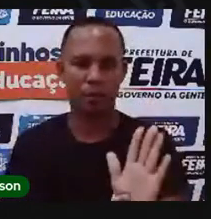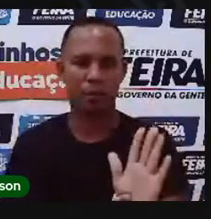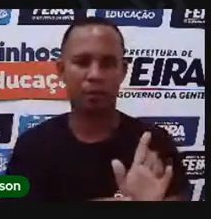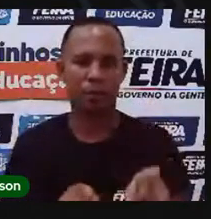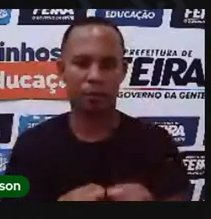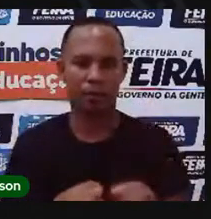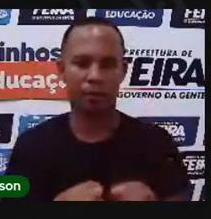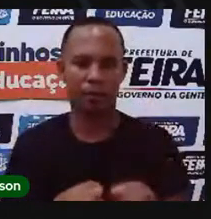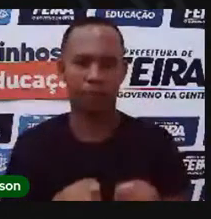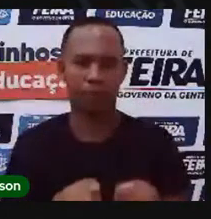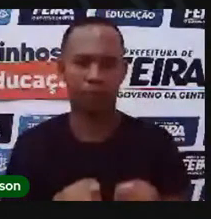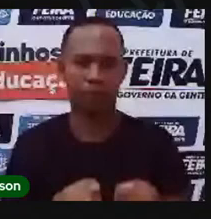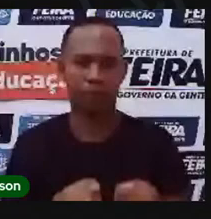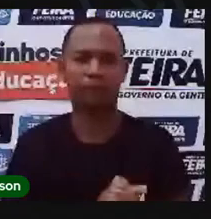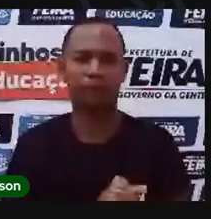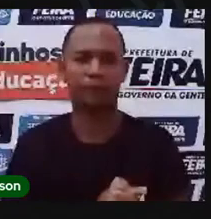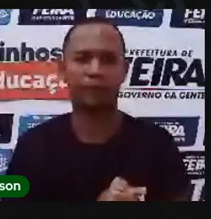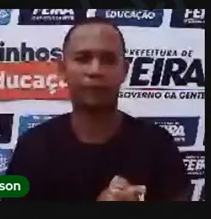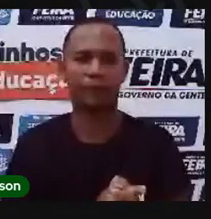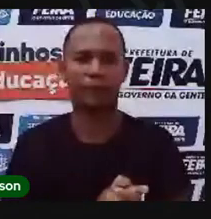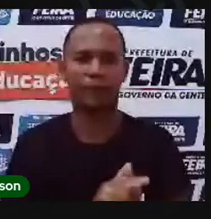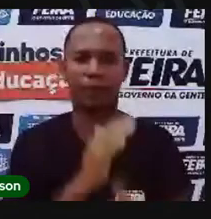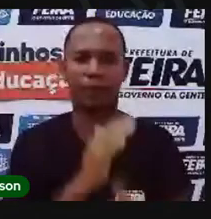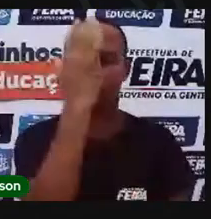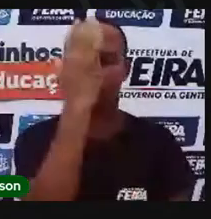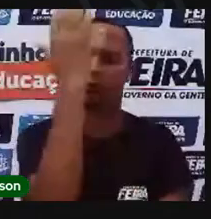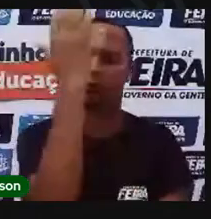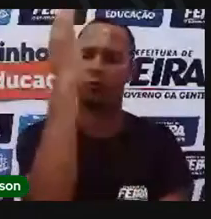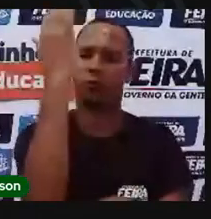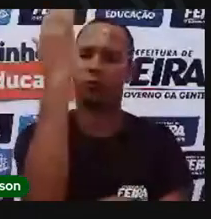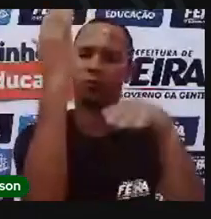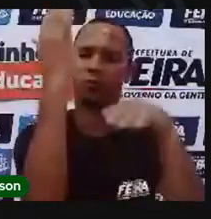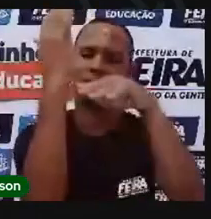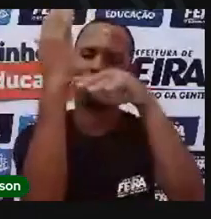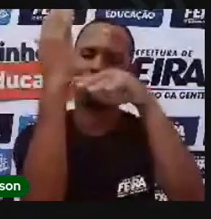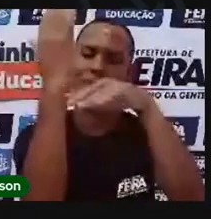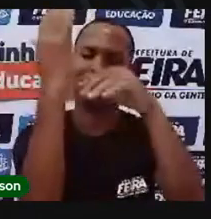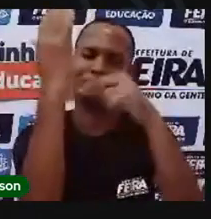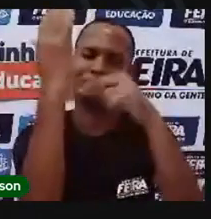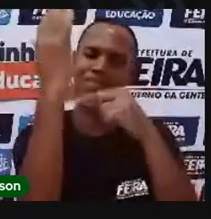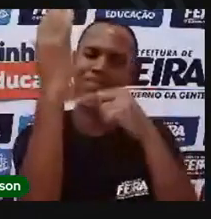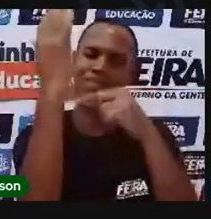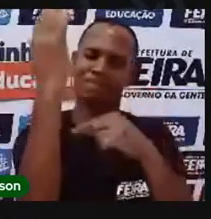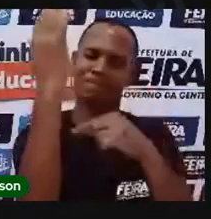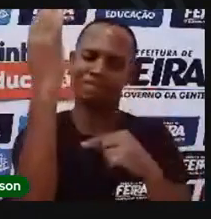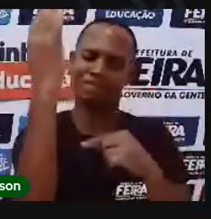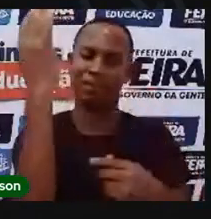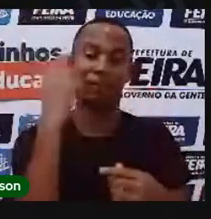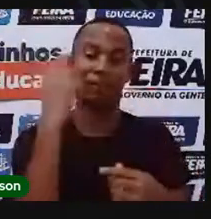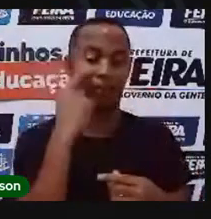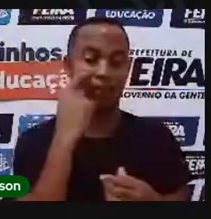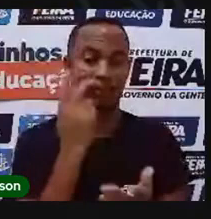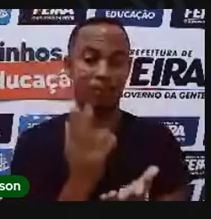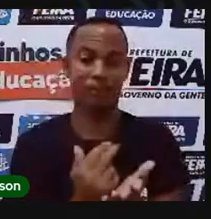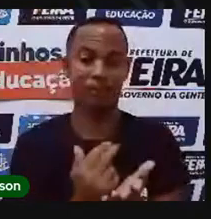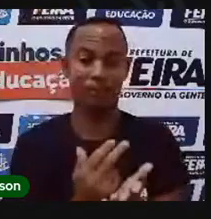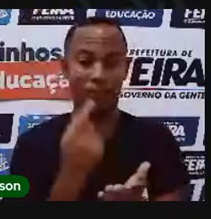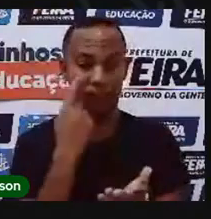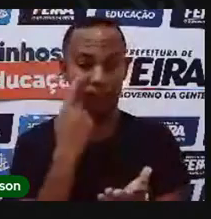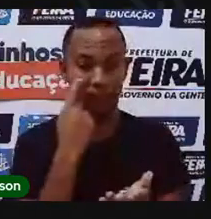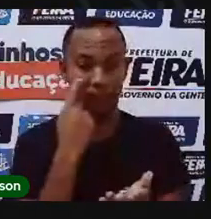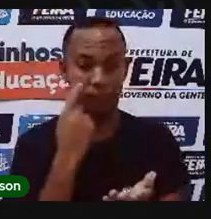tentar fazer um mandacaru. O que é que vocês acham do mandacaru? Uma boa ideia, né? Vou desenhar aqui